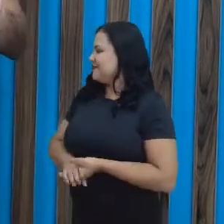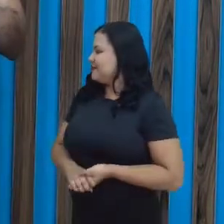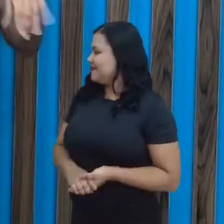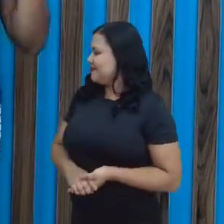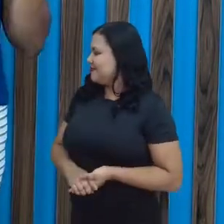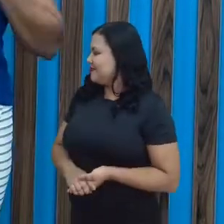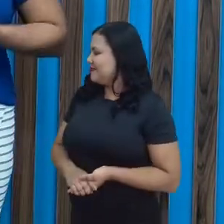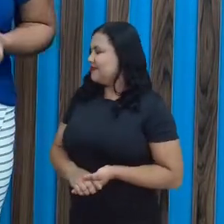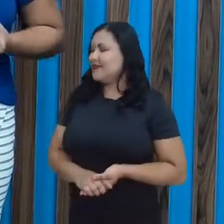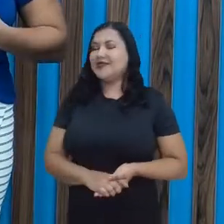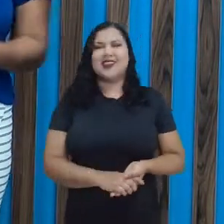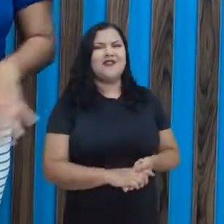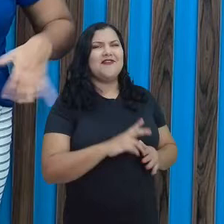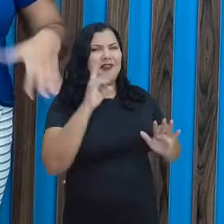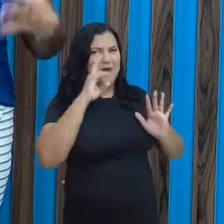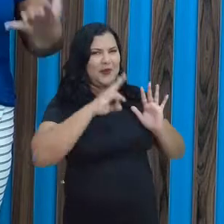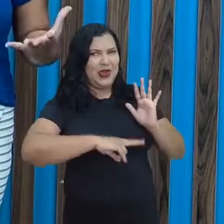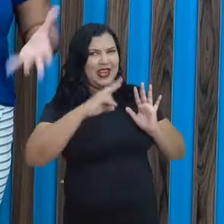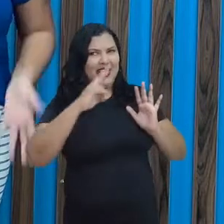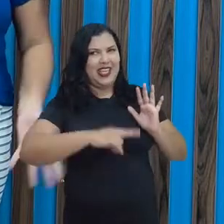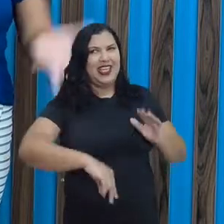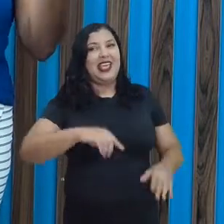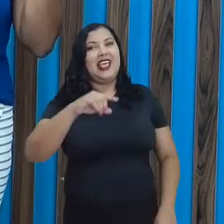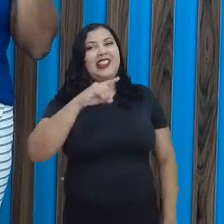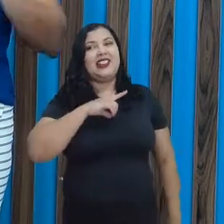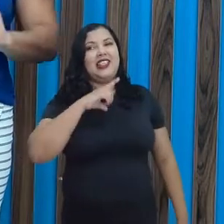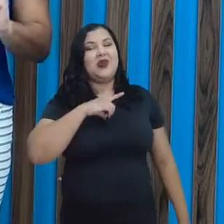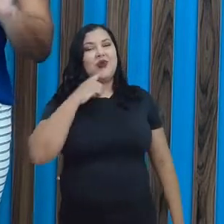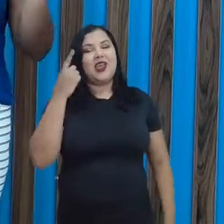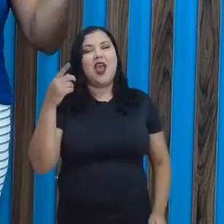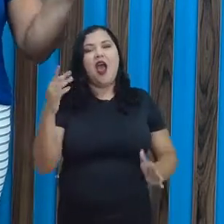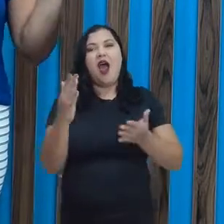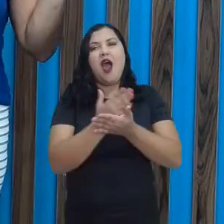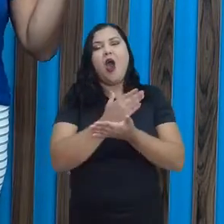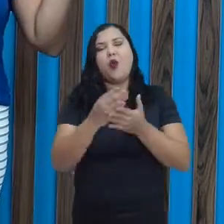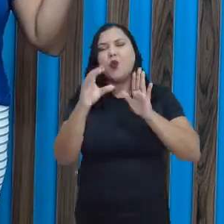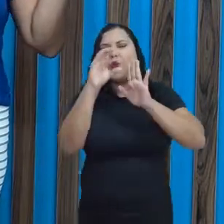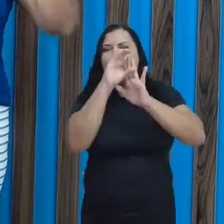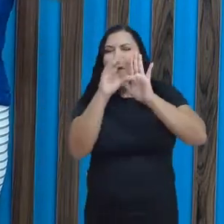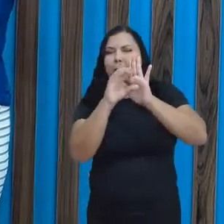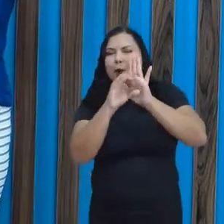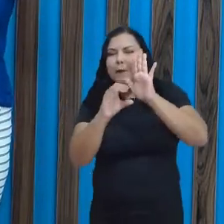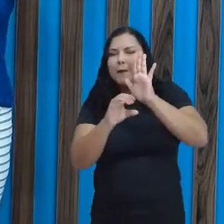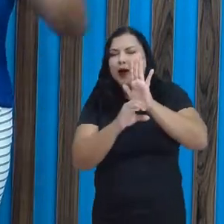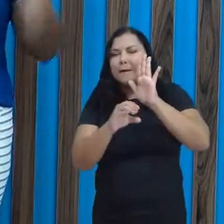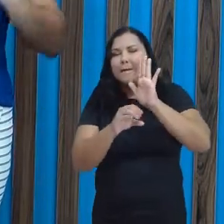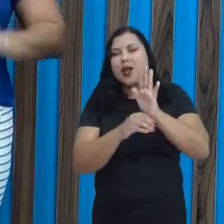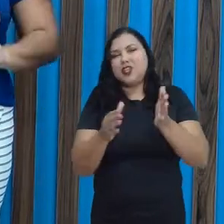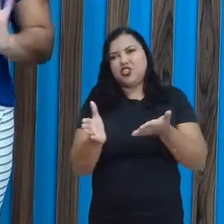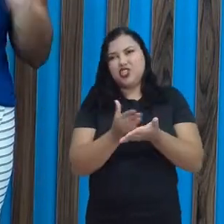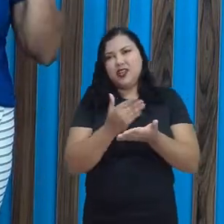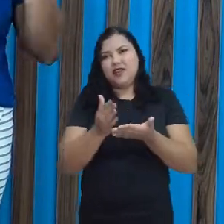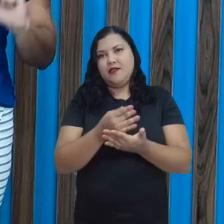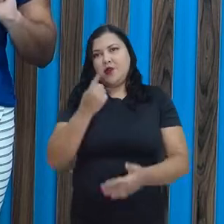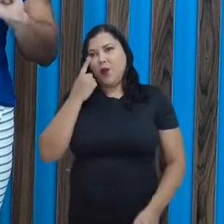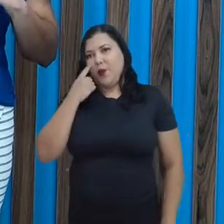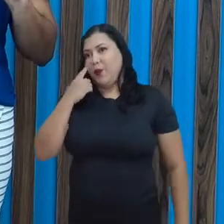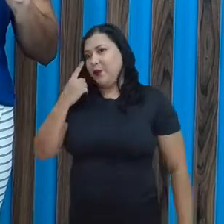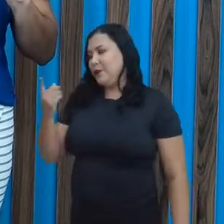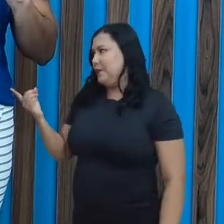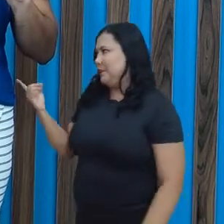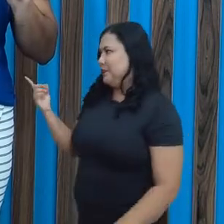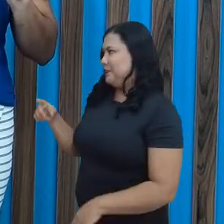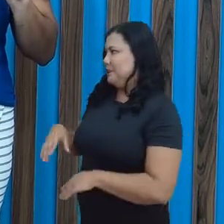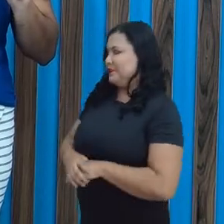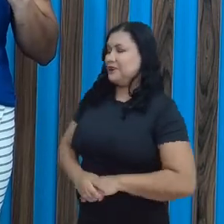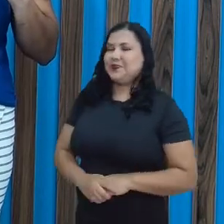trouxe aqui uns excertos. O que são excertos? São trechinhos de obras inteiras, tá? Trouxe aqui um excerto que eu queria que a gente lesse